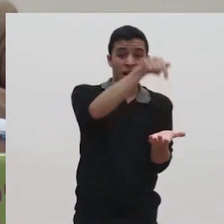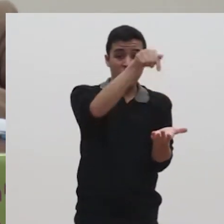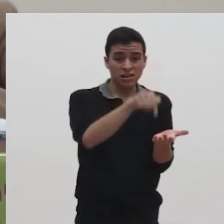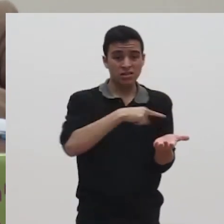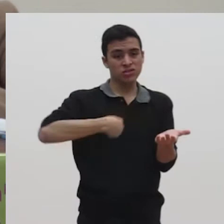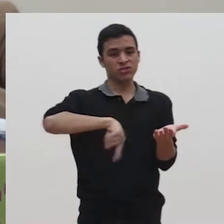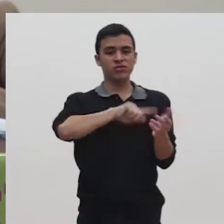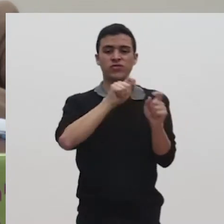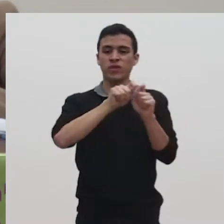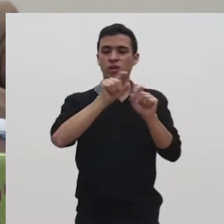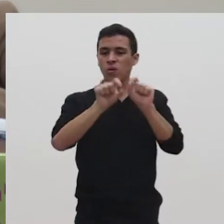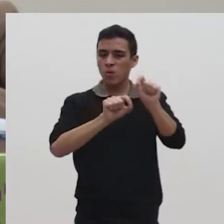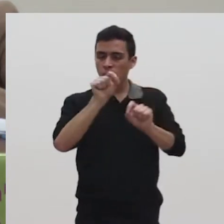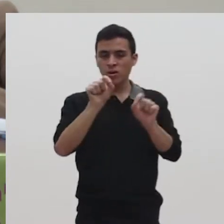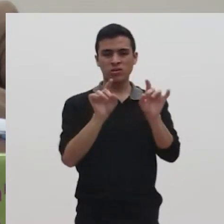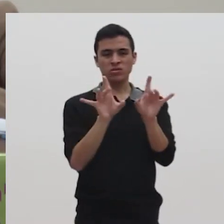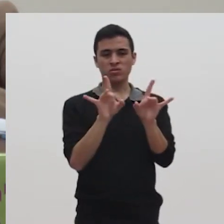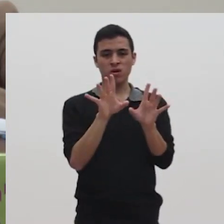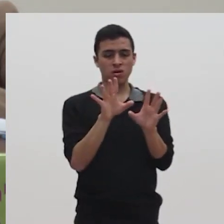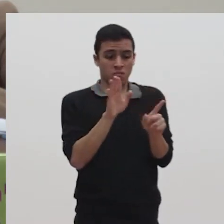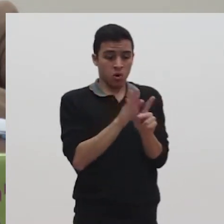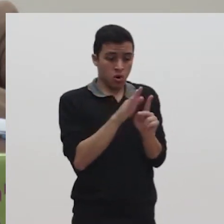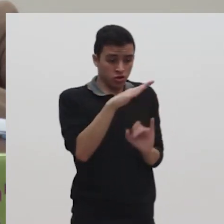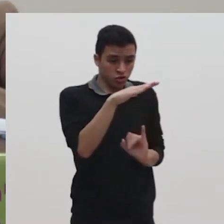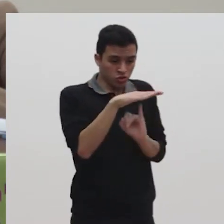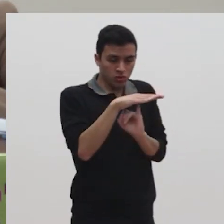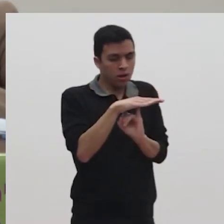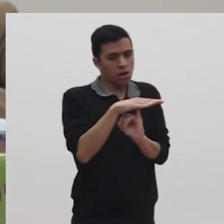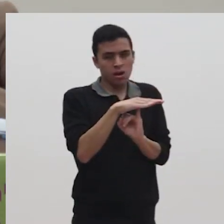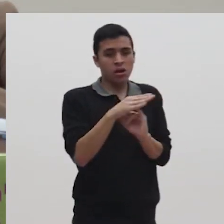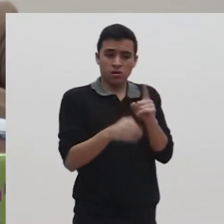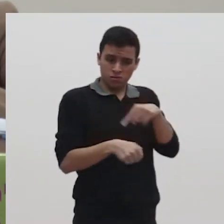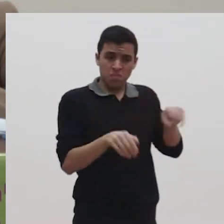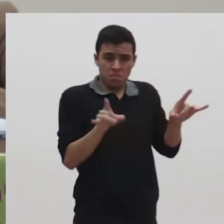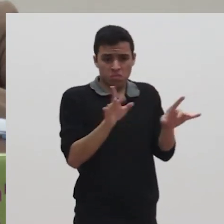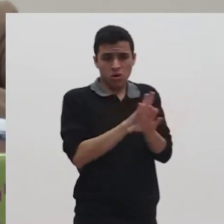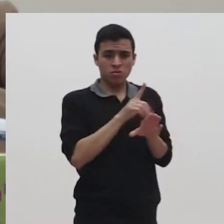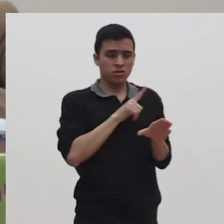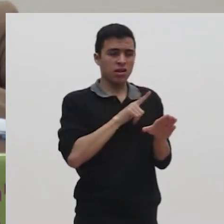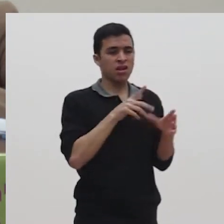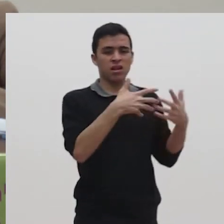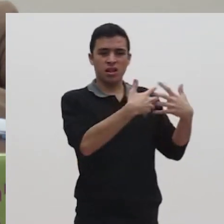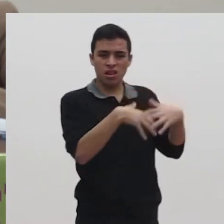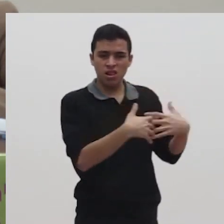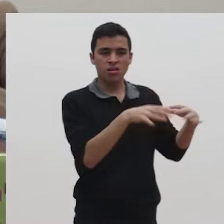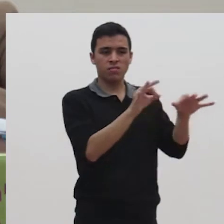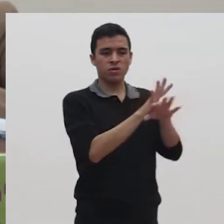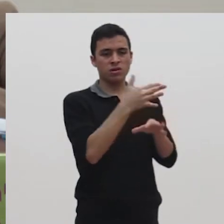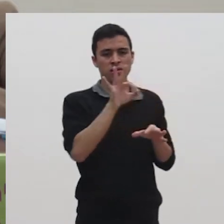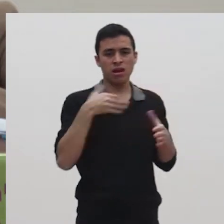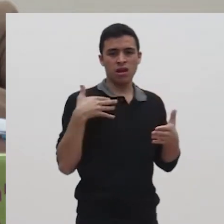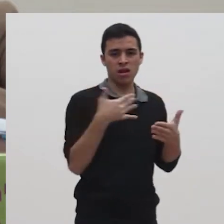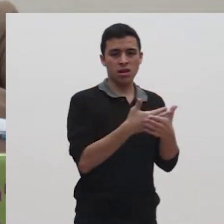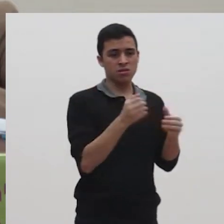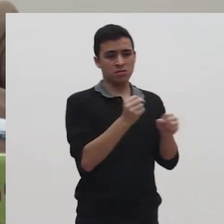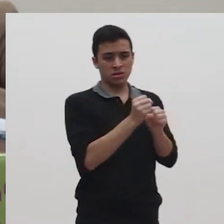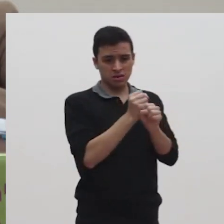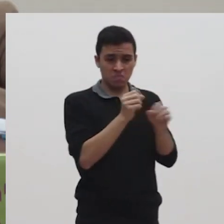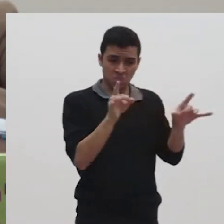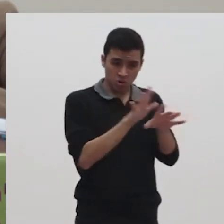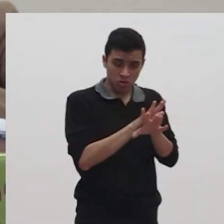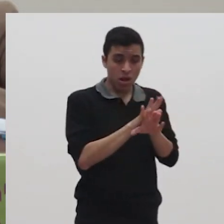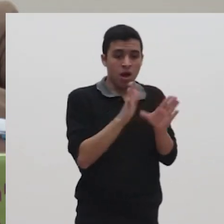nós faremos, inclusive, não institucionalizando, porque o RIDESA já está institucionalizado há mais de 10 anos nessa universidade. Nós